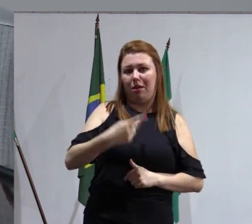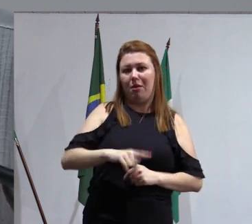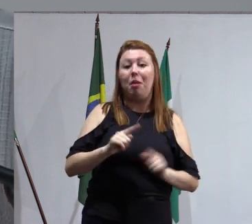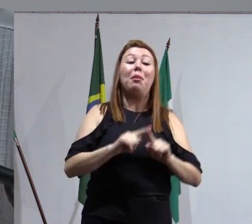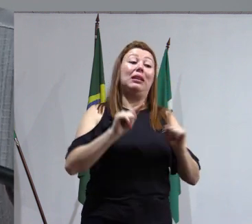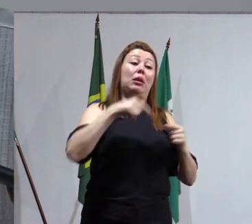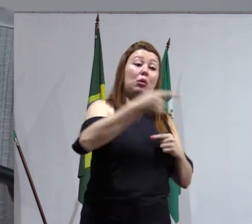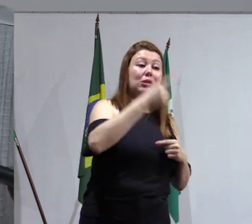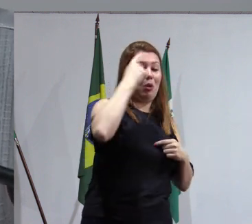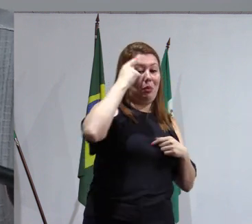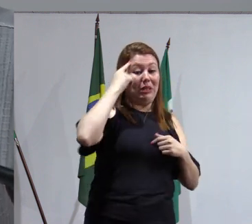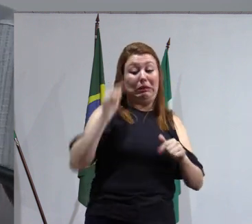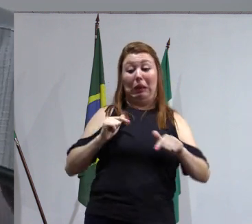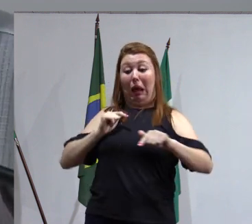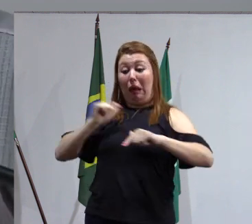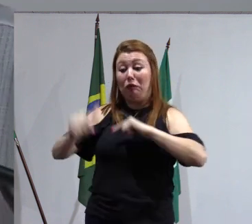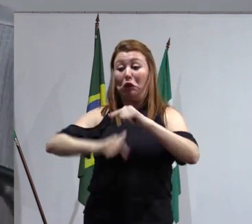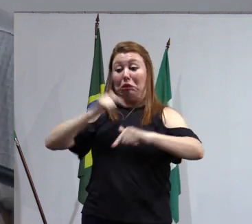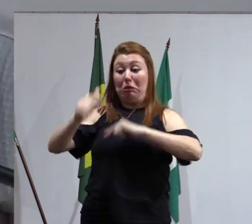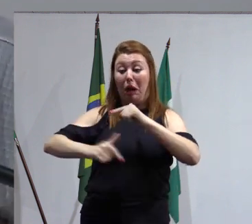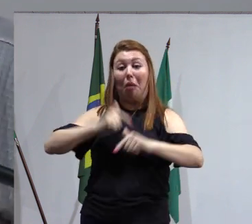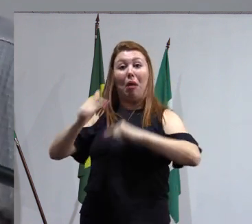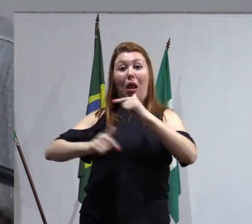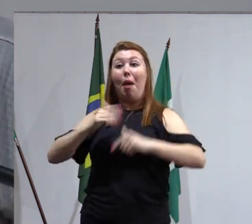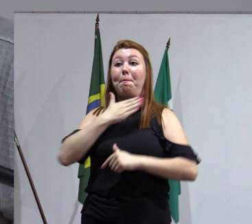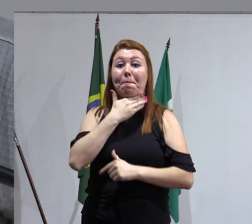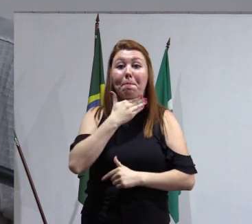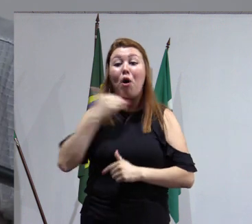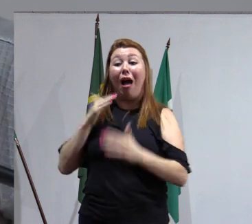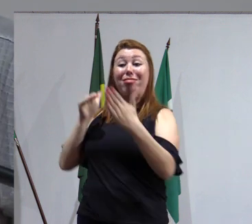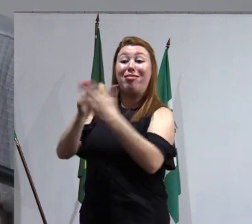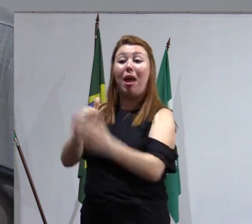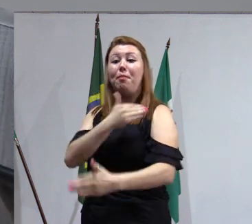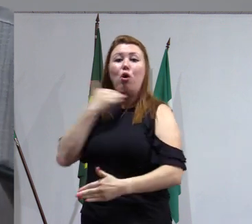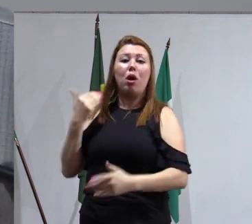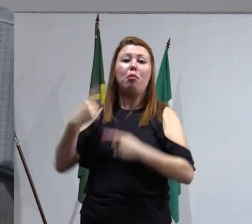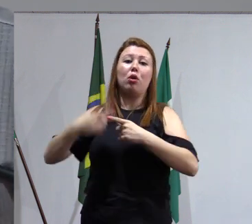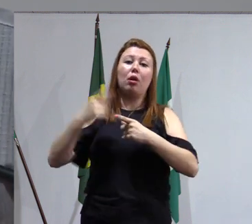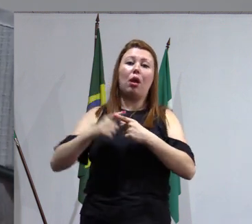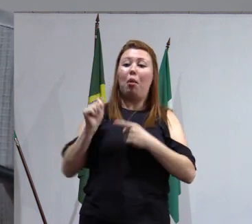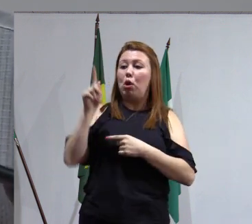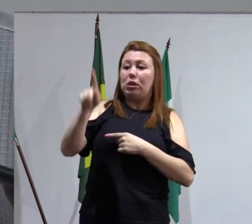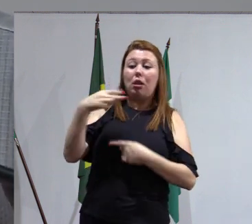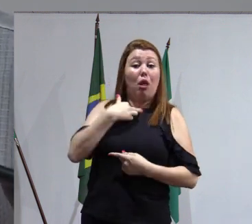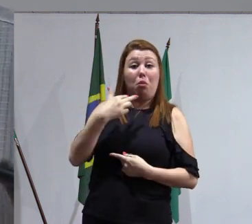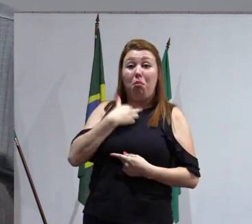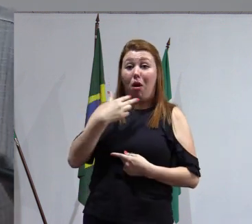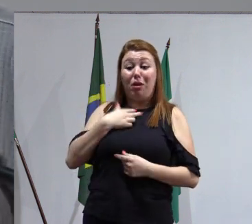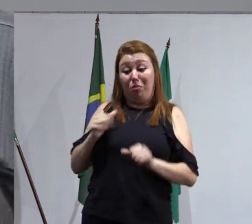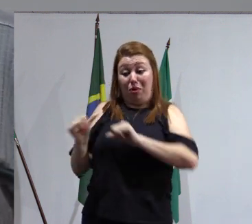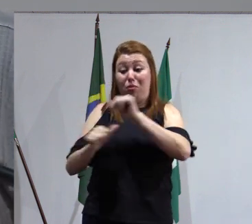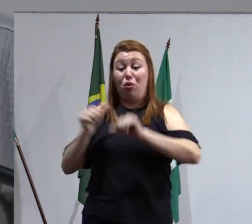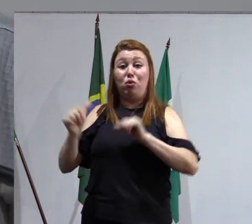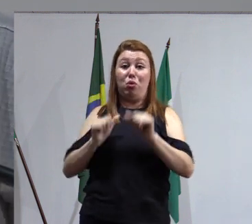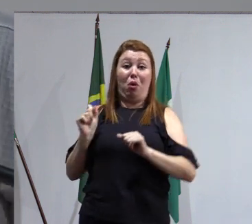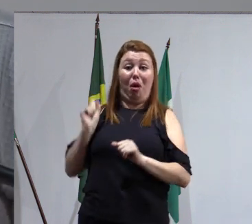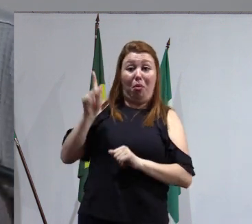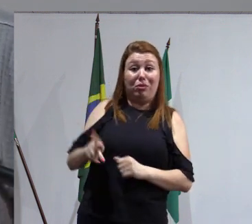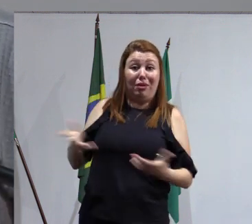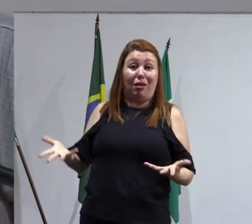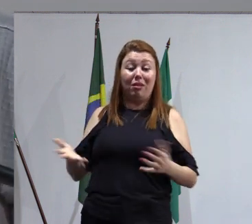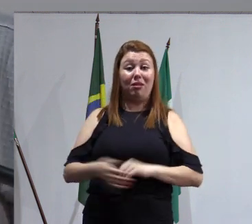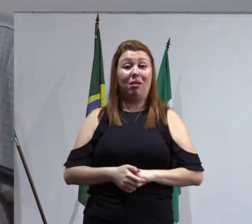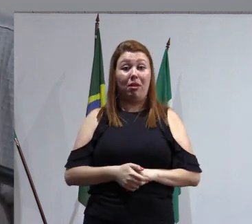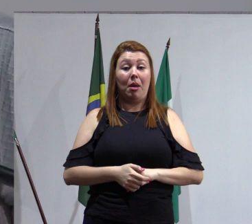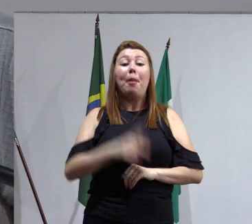ter que morrer trabalhando, obrigado pela reforma da Previdência. Aí é outra coisa. E parece que o futuro